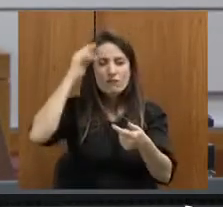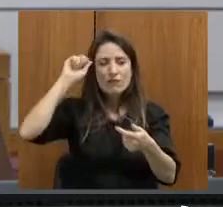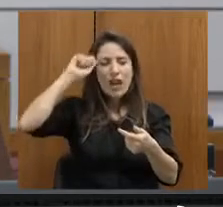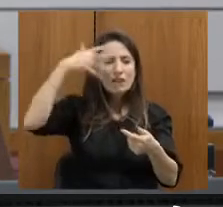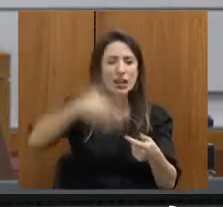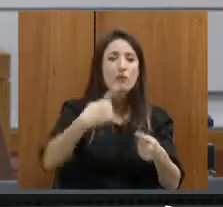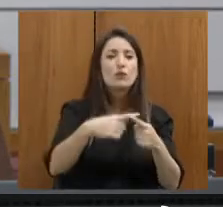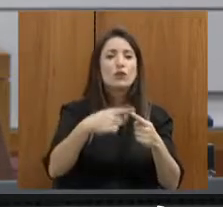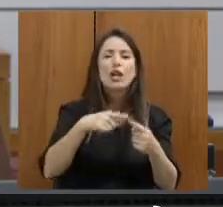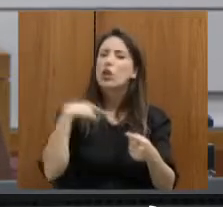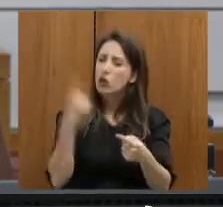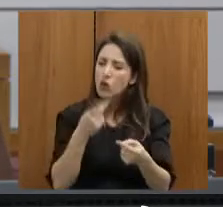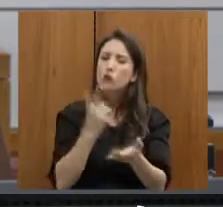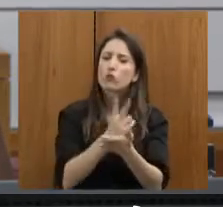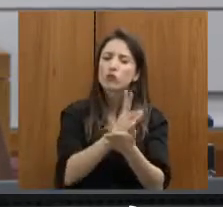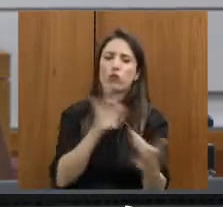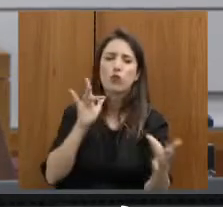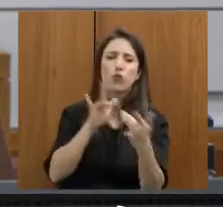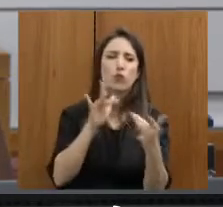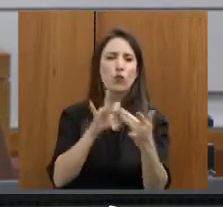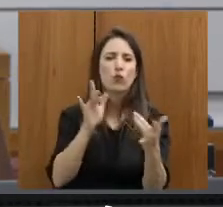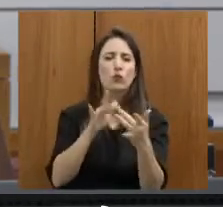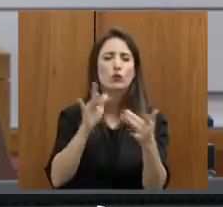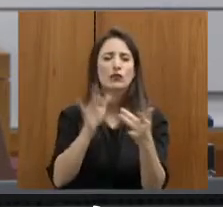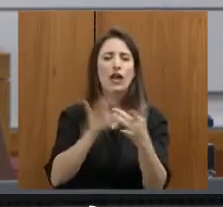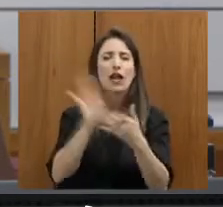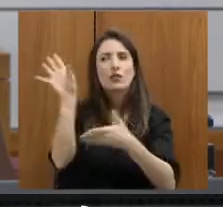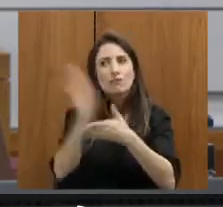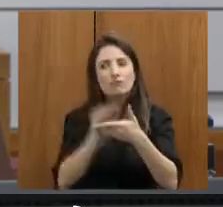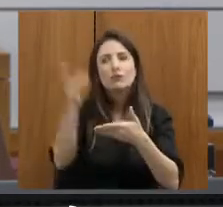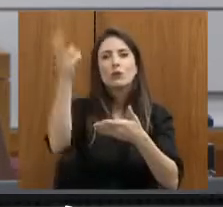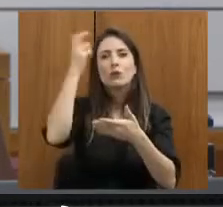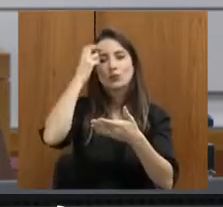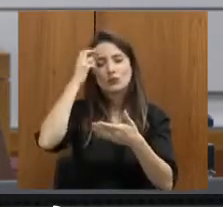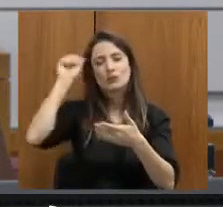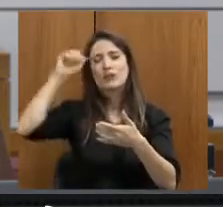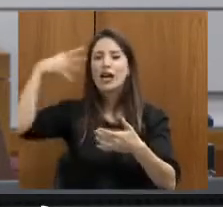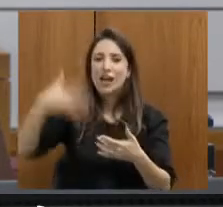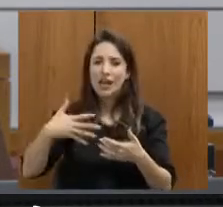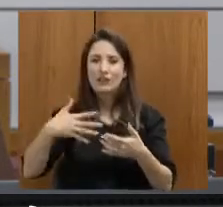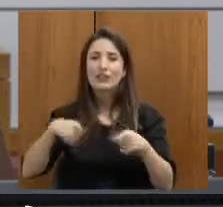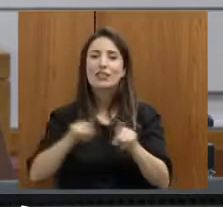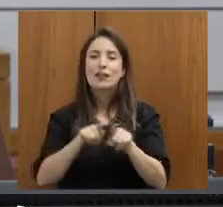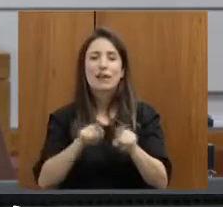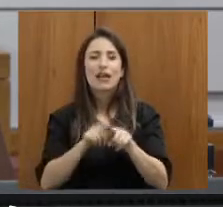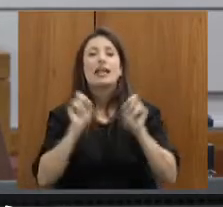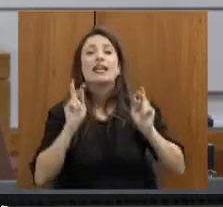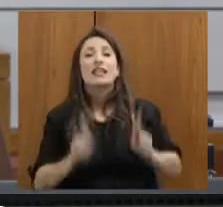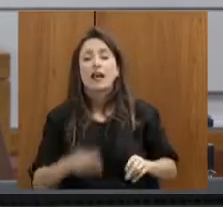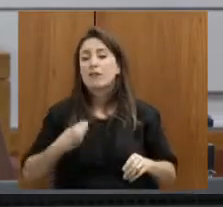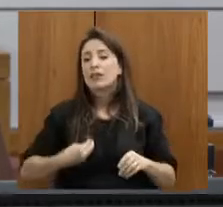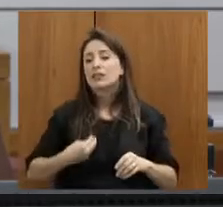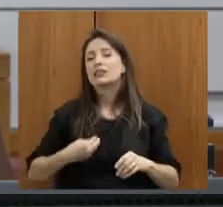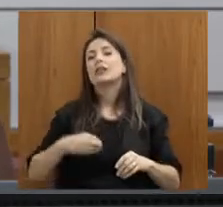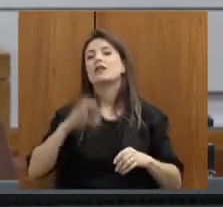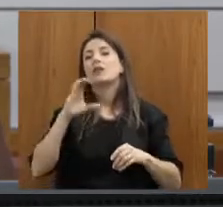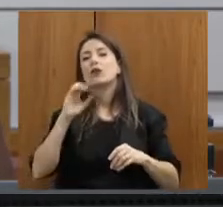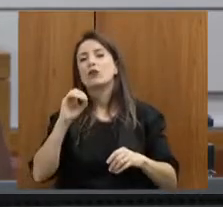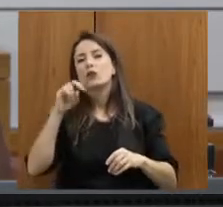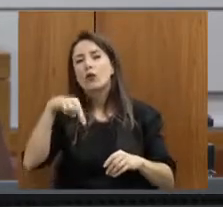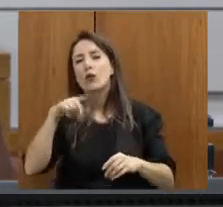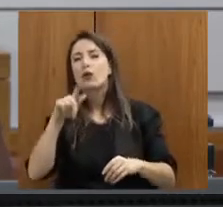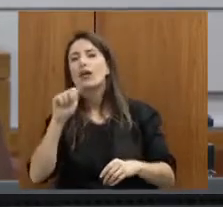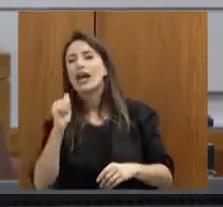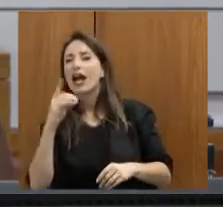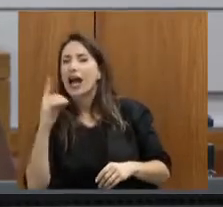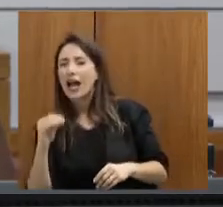e nós temos diferenças né quem é eu tinha porque eu não vai Angola quem é congadeiro